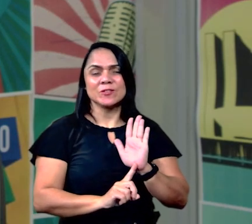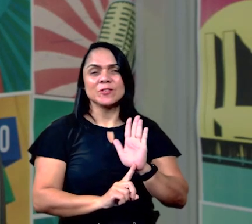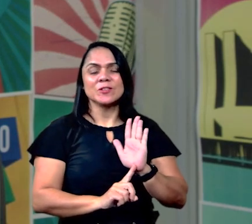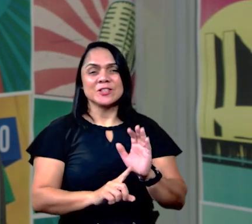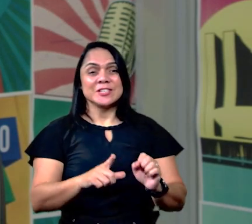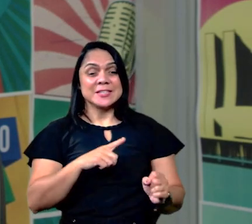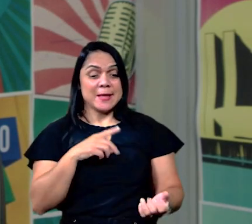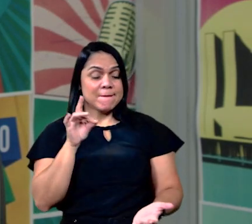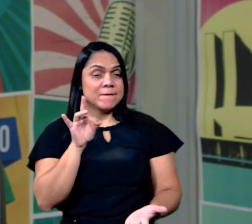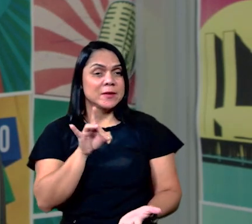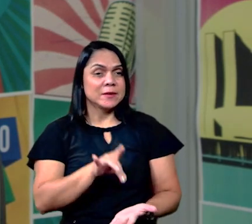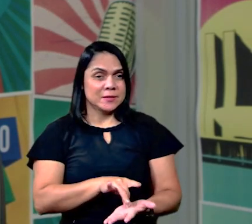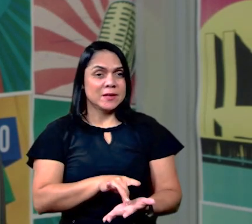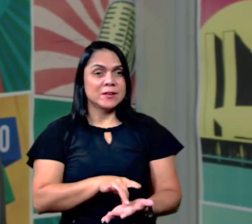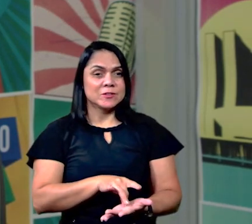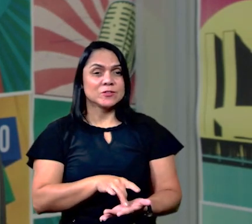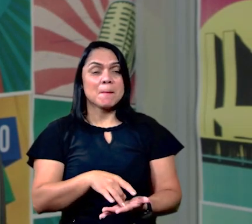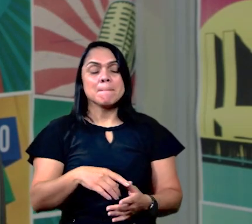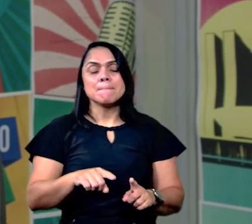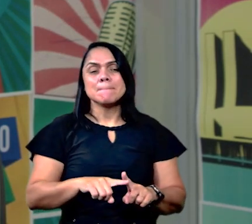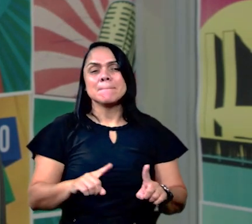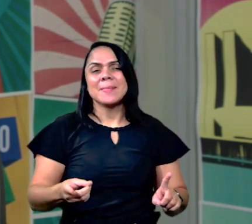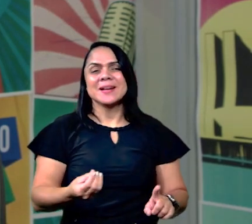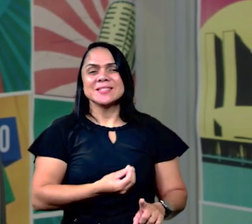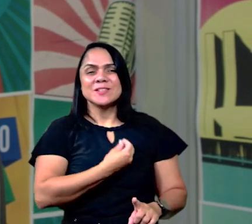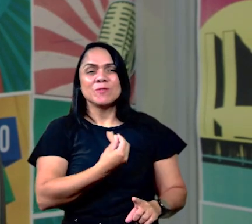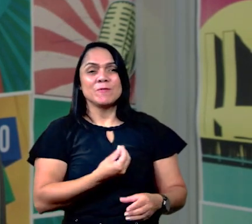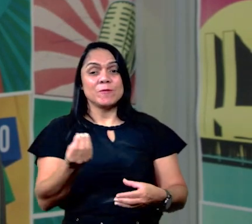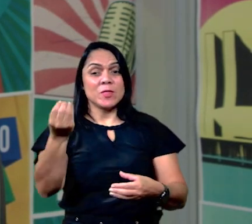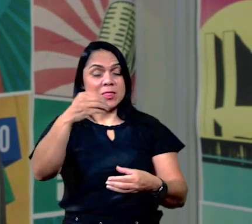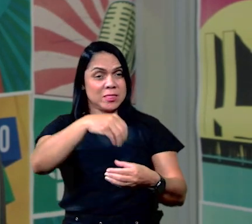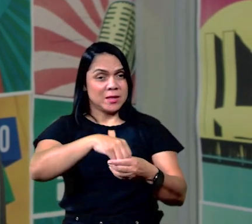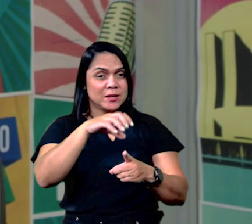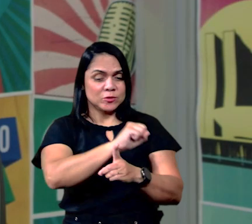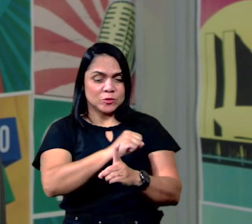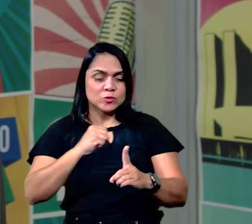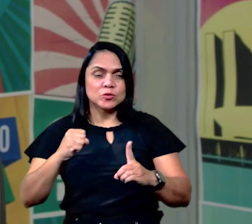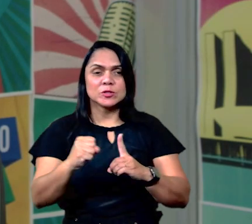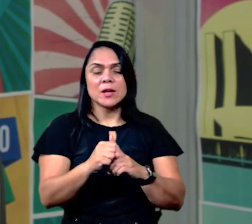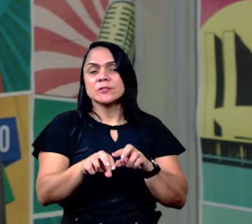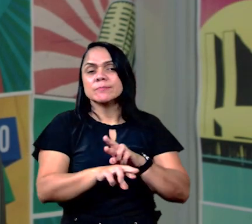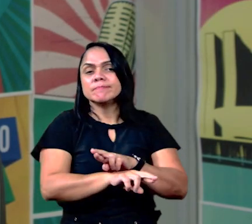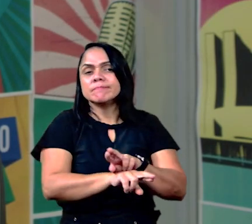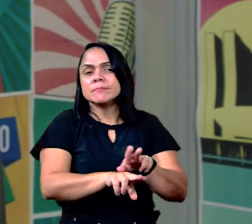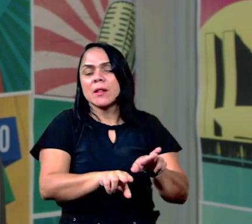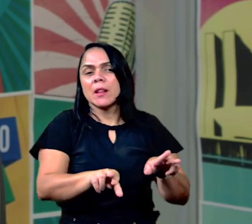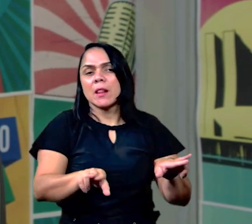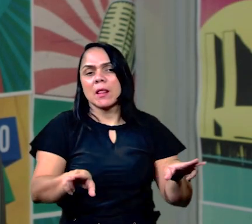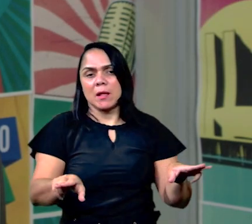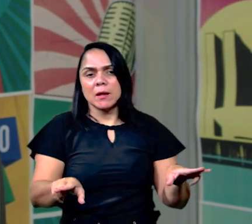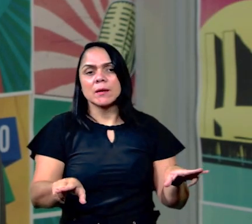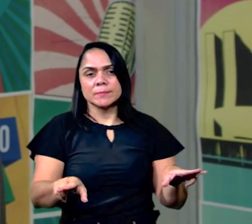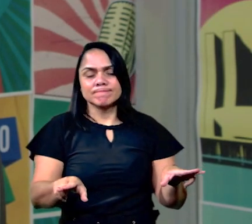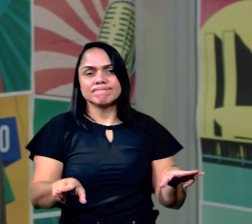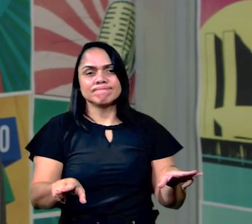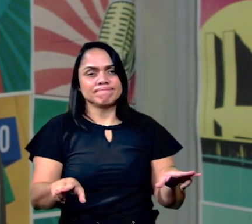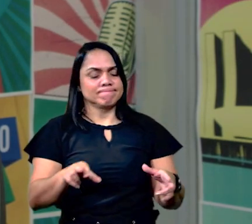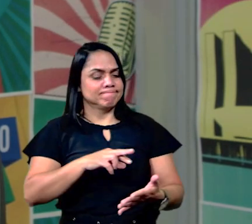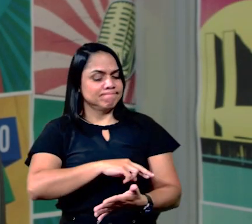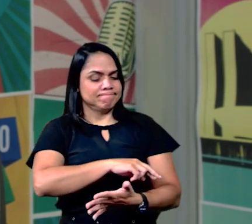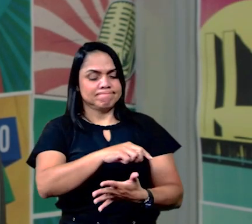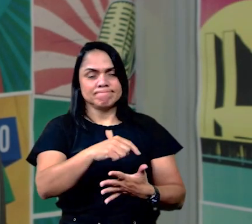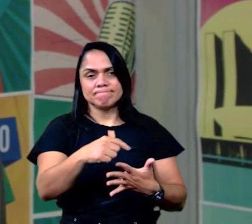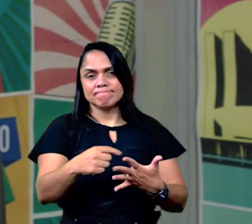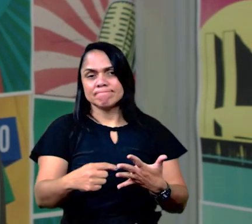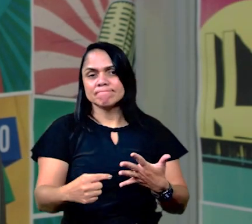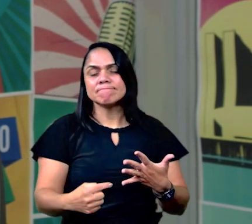numa sociedade diversa e plural. E numa sociedade diversa e plural, de muitas e em muitas facetas,